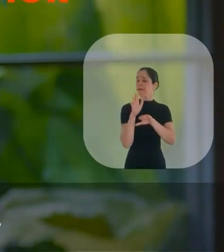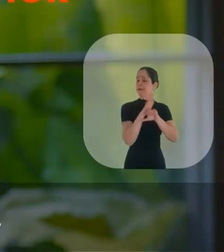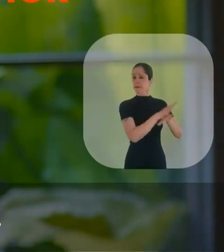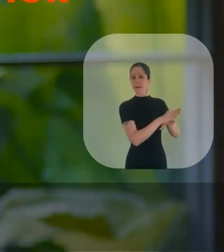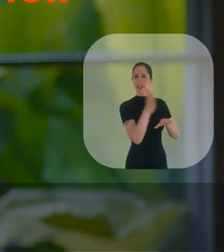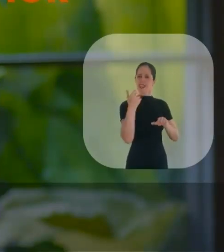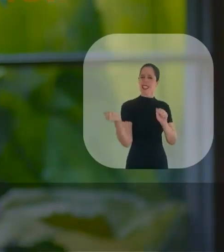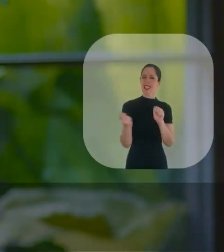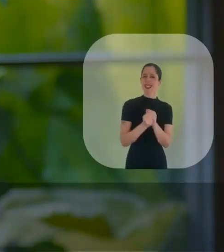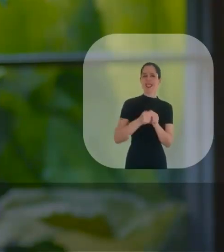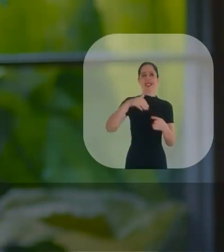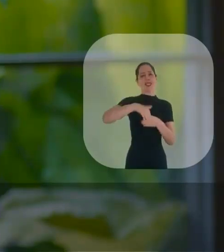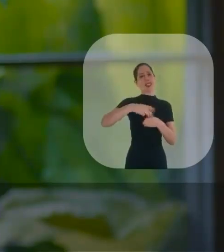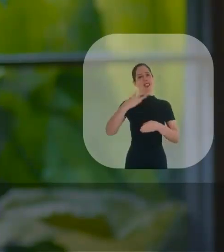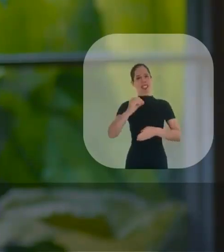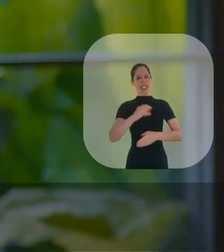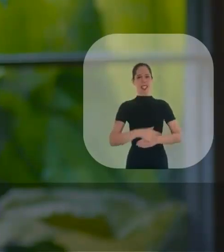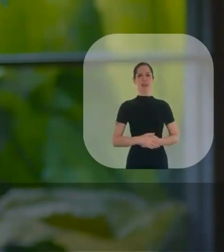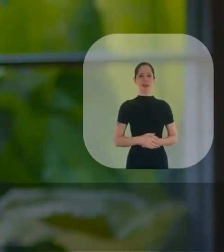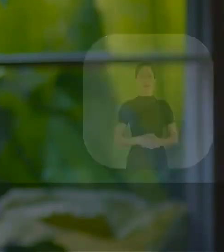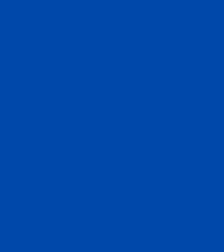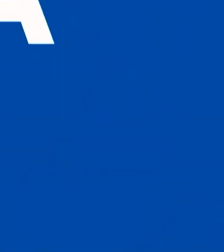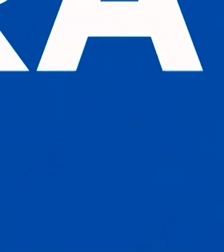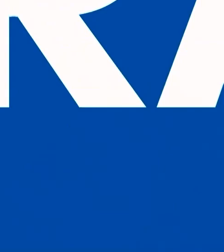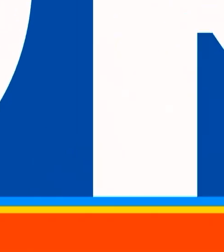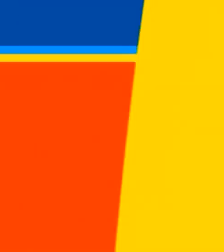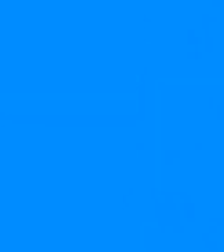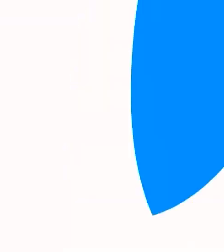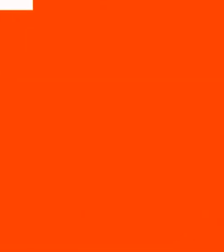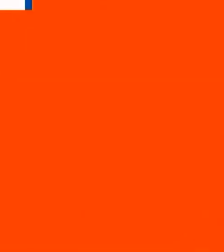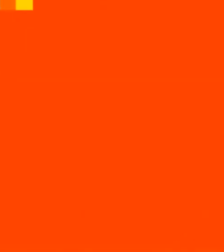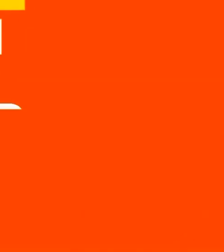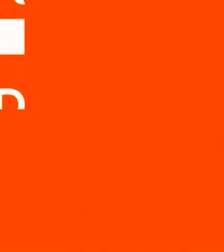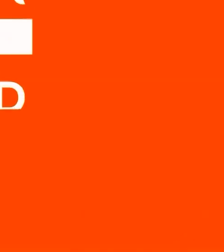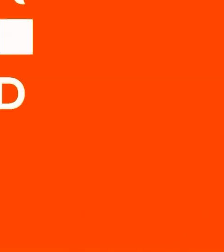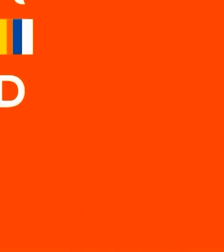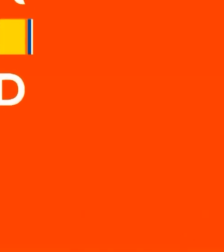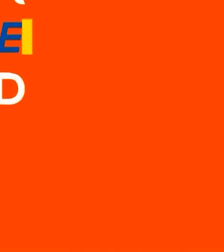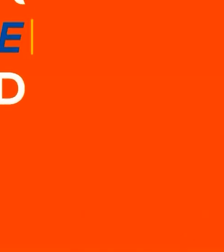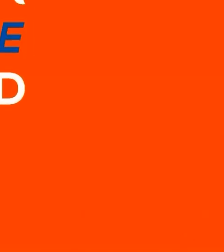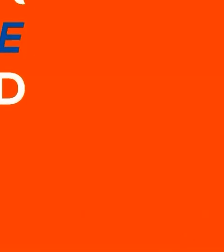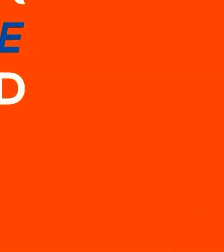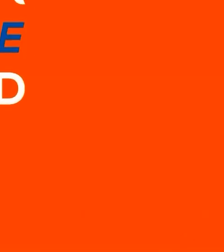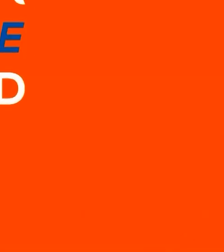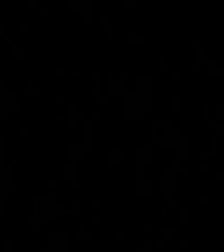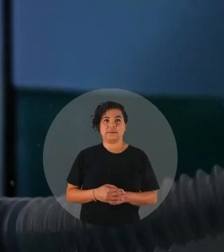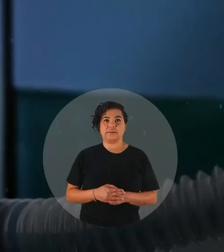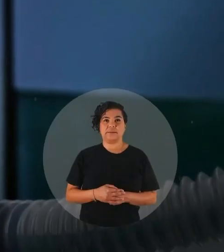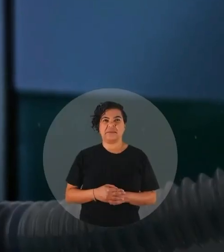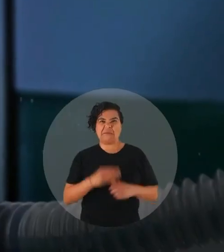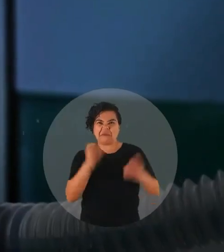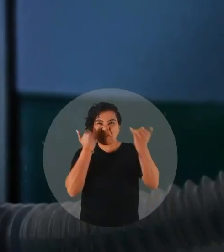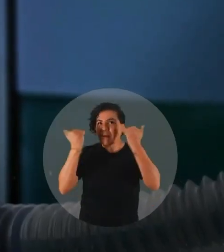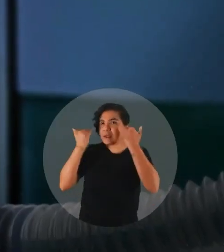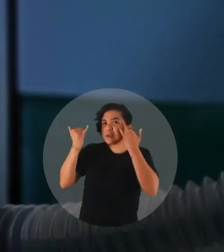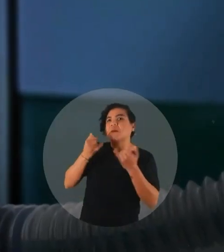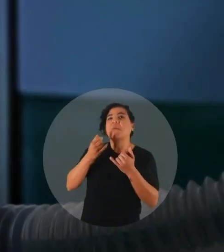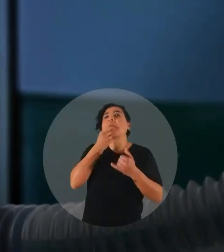pior. Vem com a gente. Vai de 30. Agora é 30, vai, Felipe presidente. Está